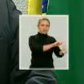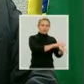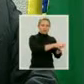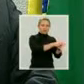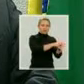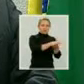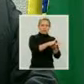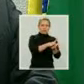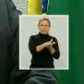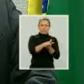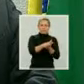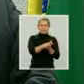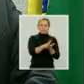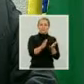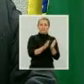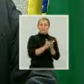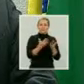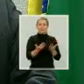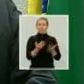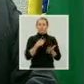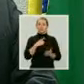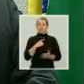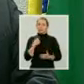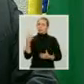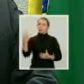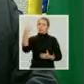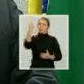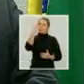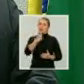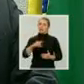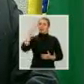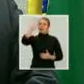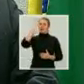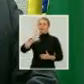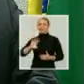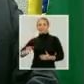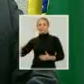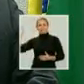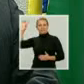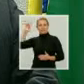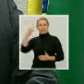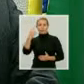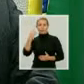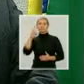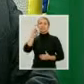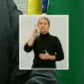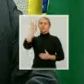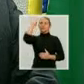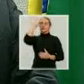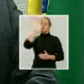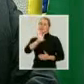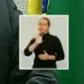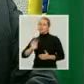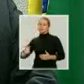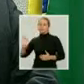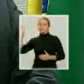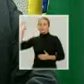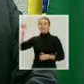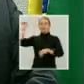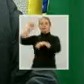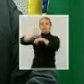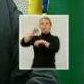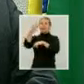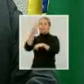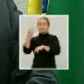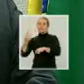em âmbito nacional, um por região geográfica do país, e nesse centro de produção serão